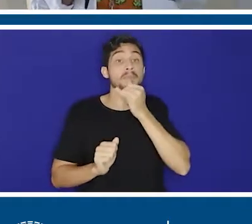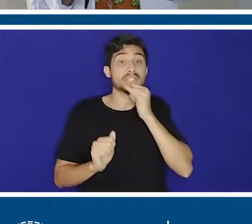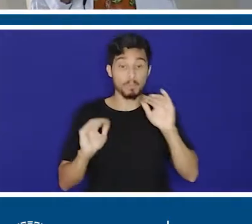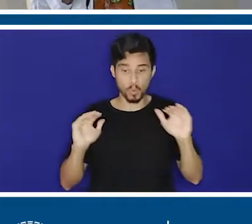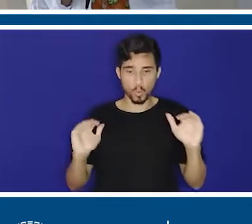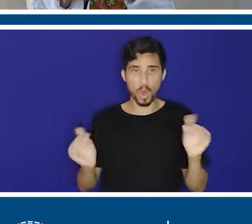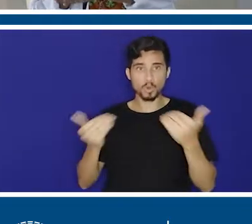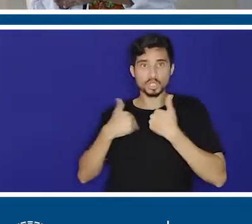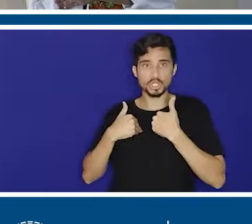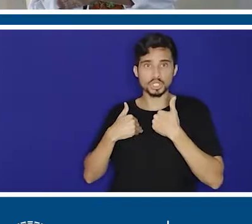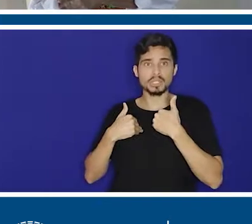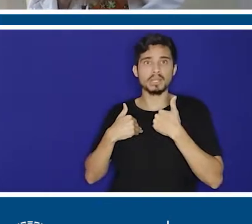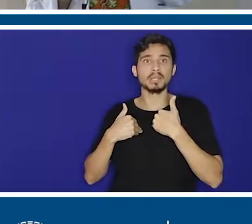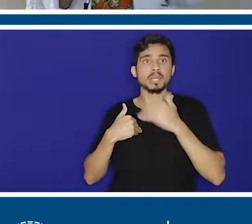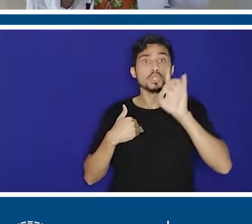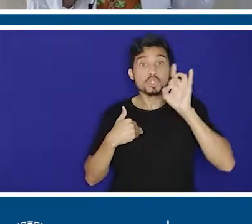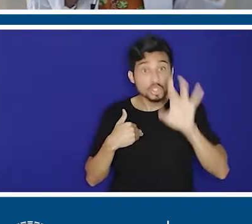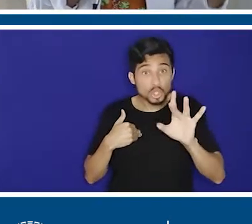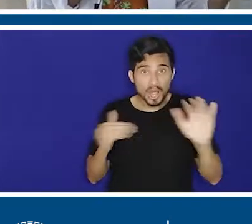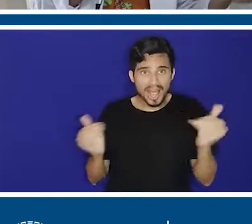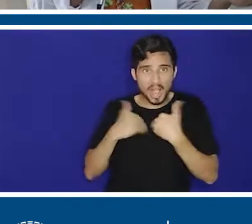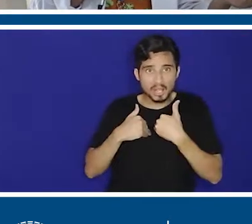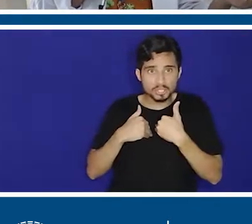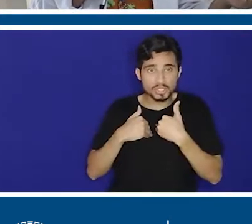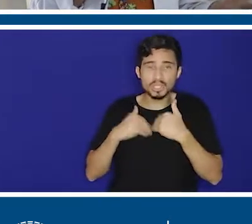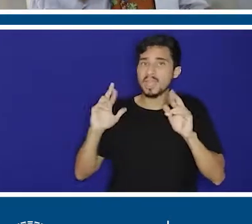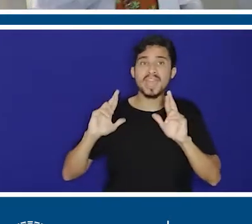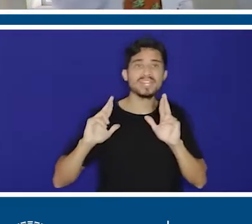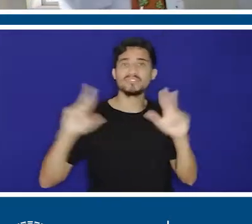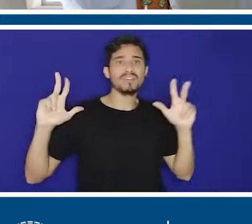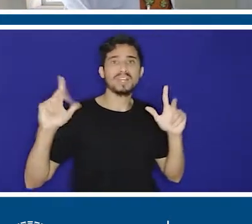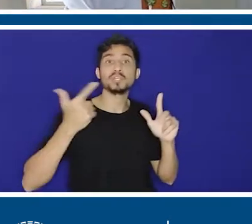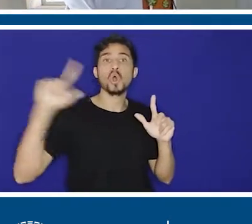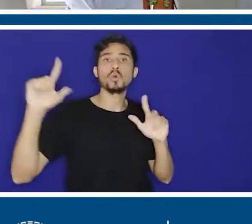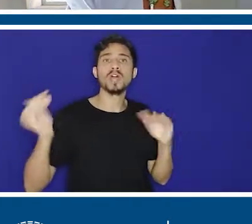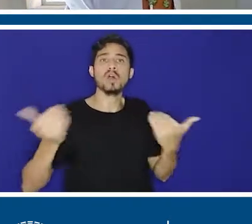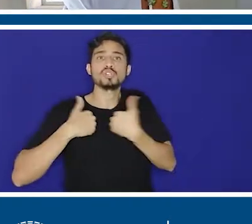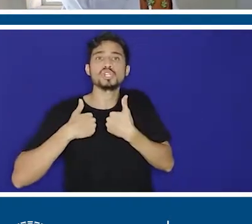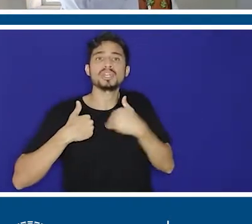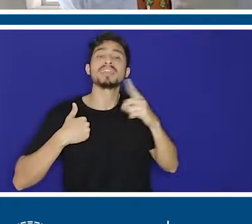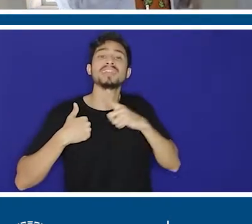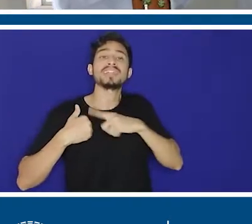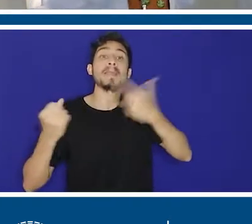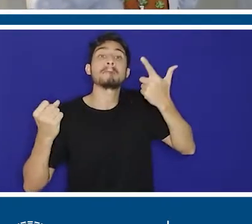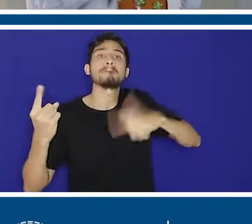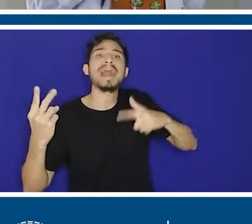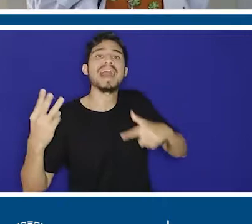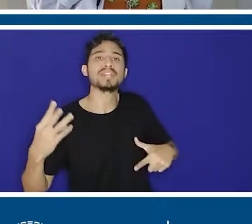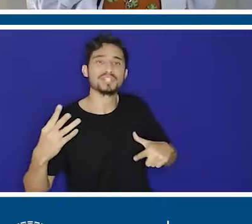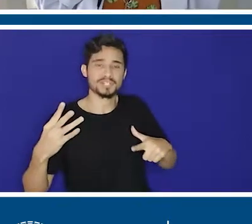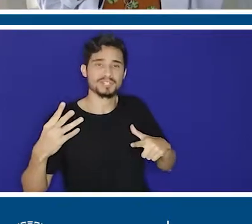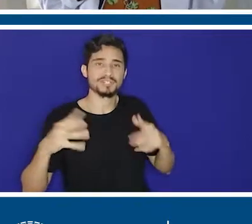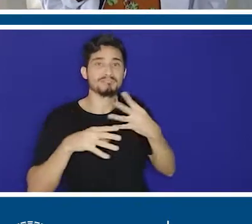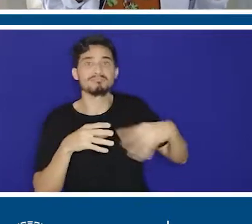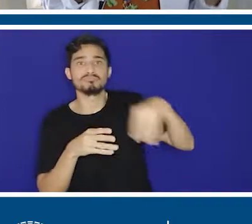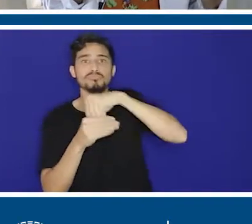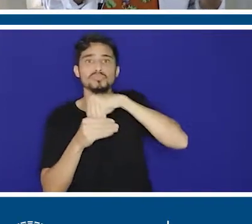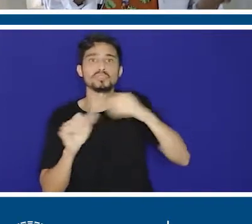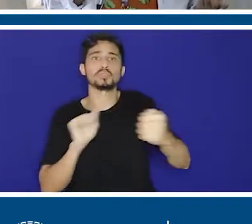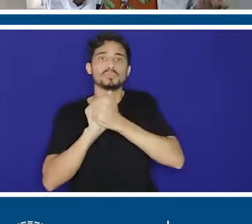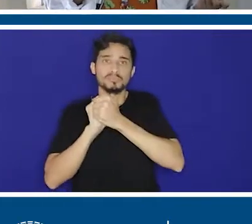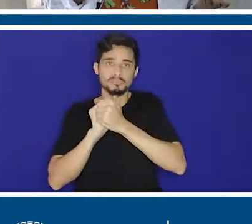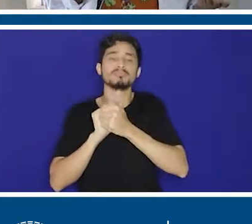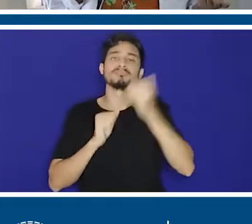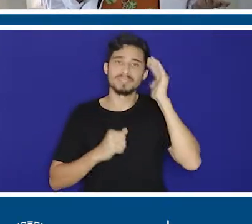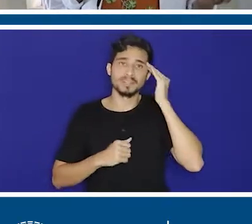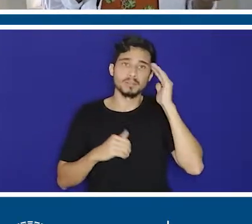autista sem deficiência é diferente do autista que tem deficiência, né? Além disso, eu posso ter outros problemas de